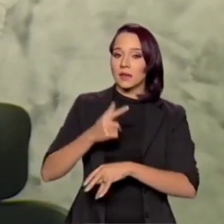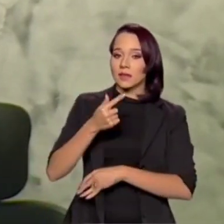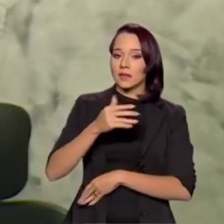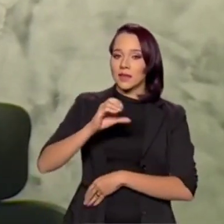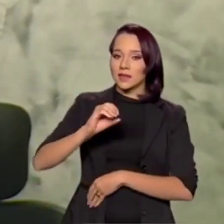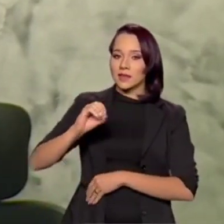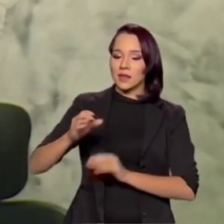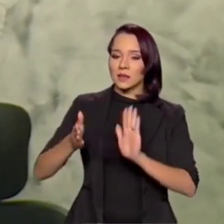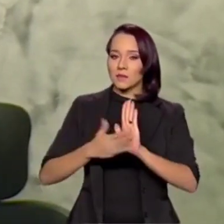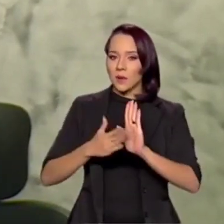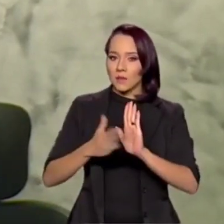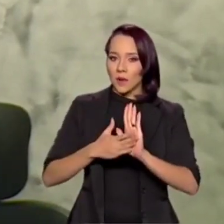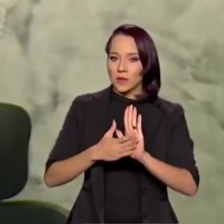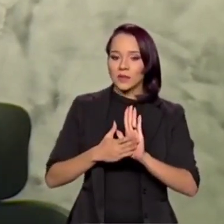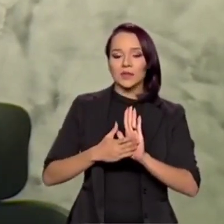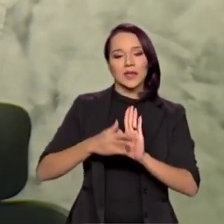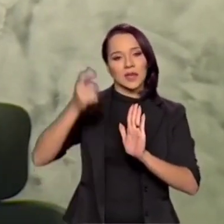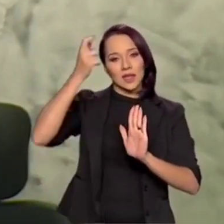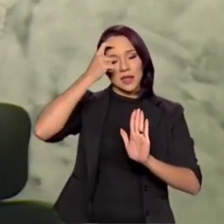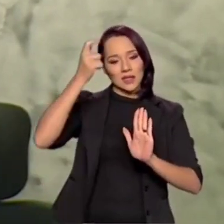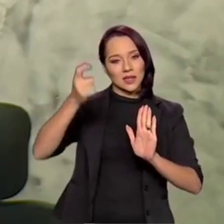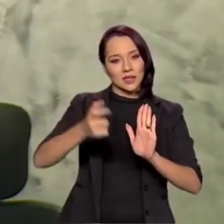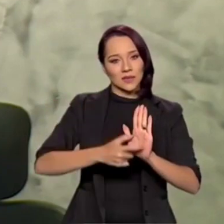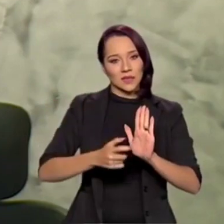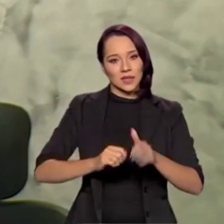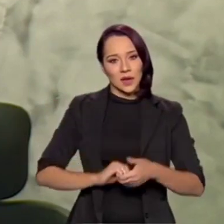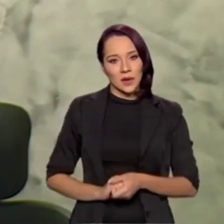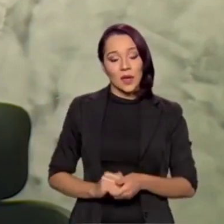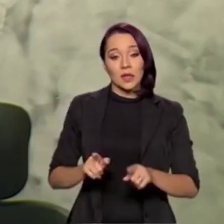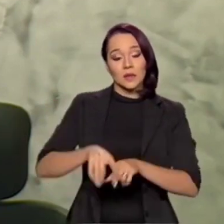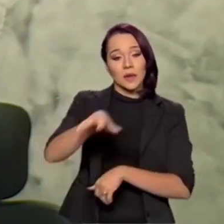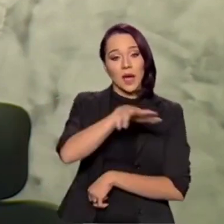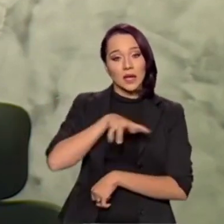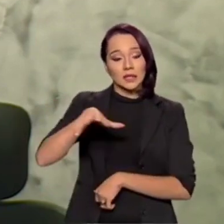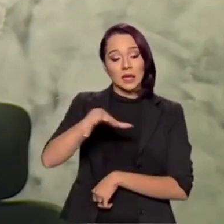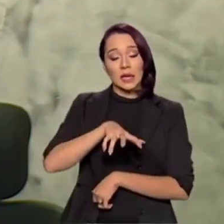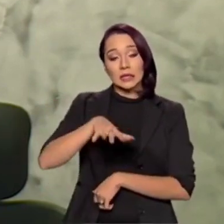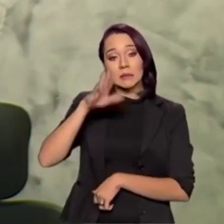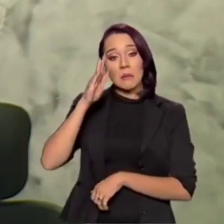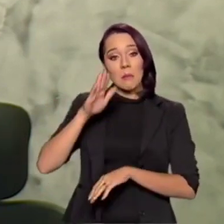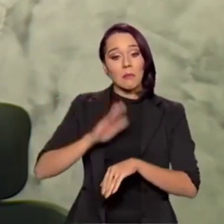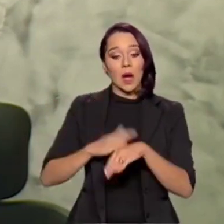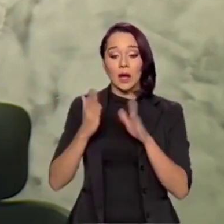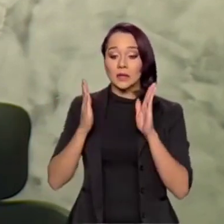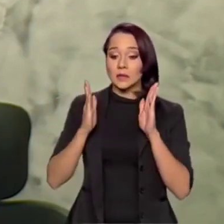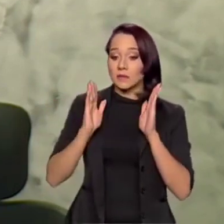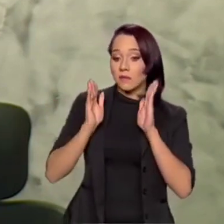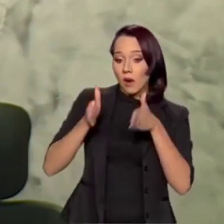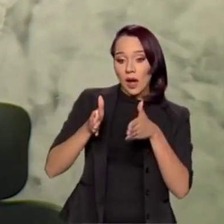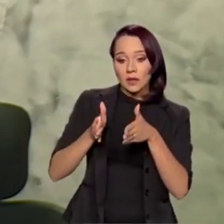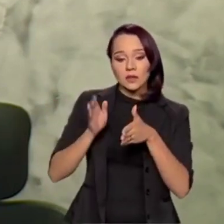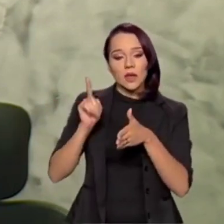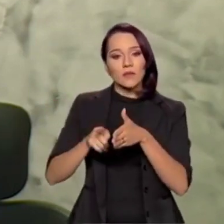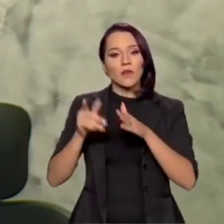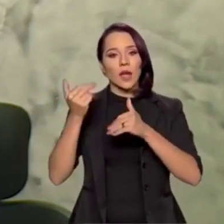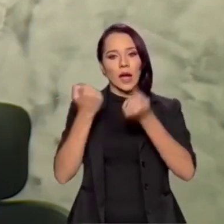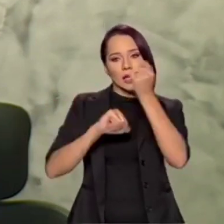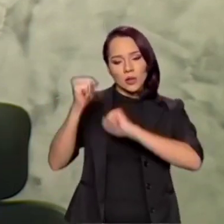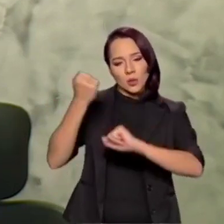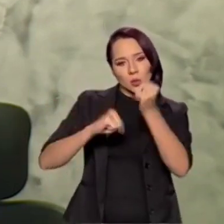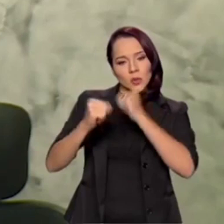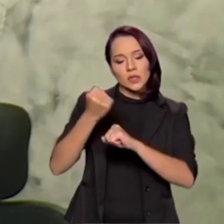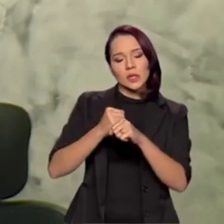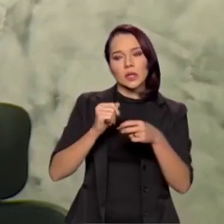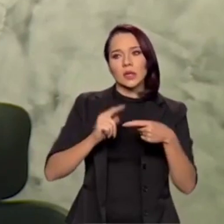700 propostas em inteligência artificial, e as áreas que foram mais agraciadas foi a indústria, né,